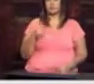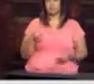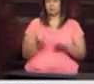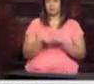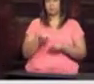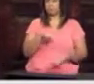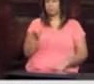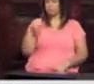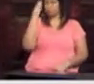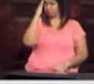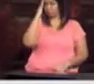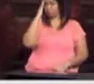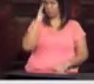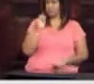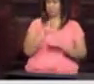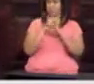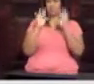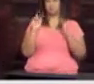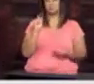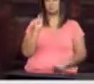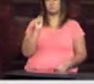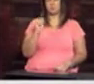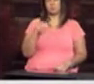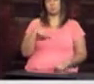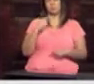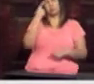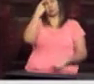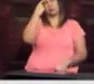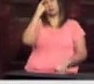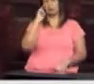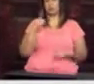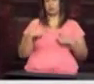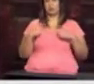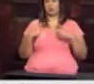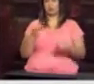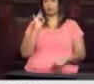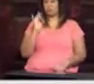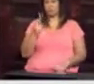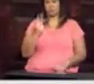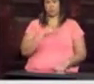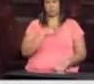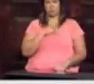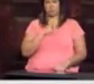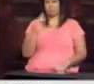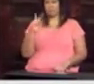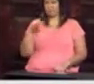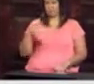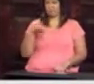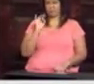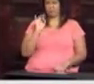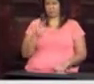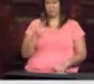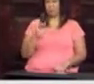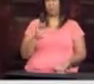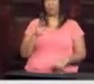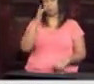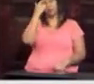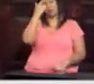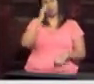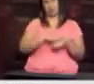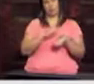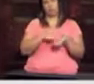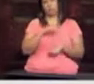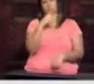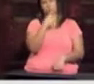entendimento que essa guerra não é só a da Polícia Militar. Parece que, por exemplo, bala perdida, só sai do fuzil da Polícia